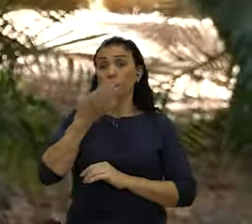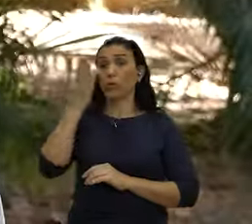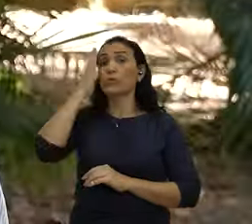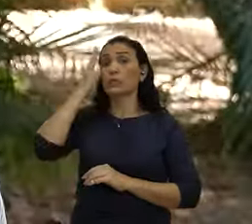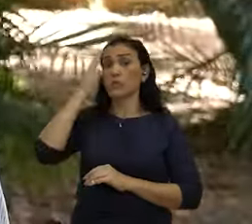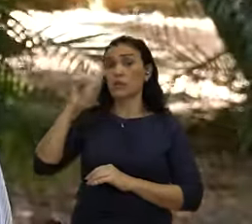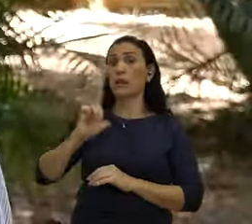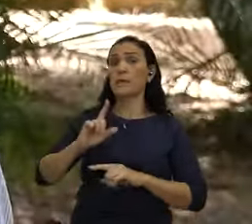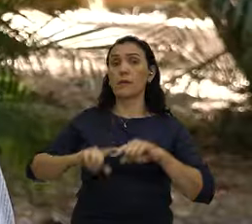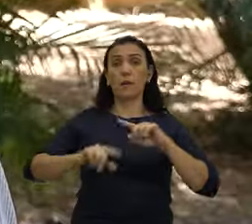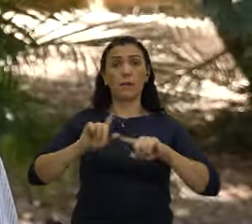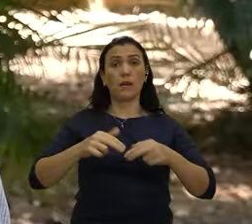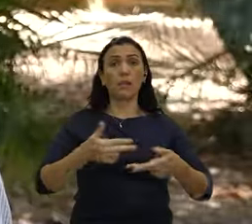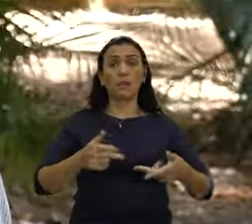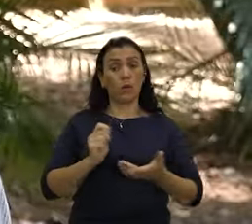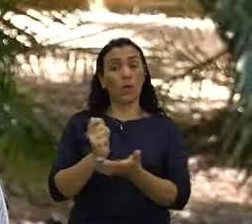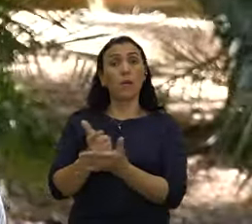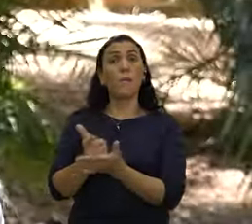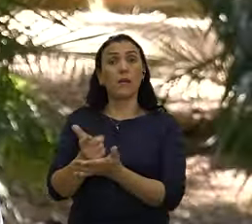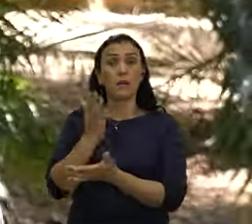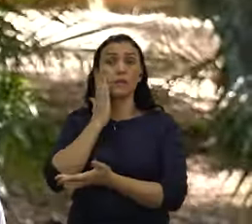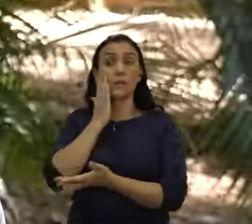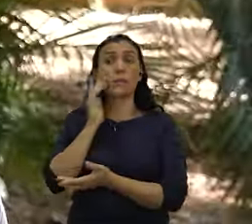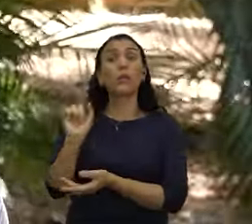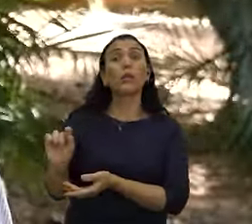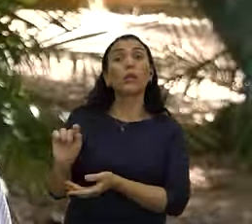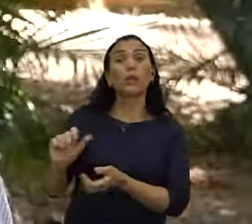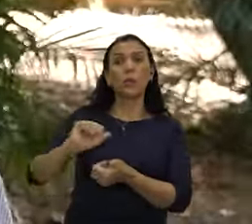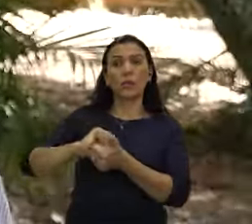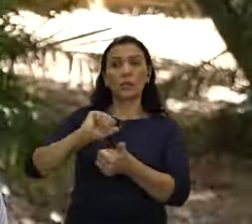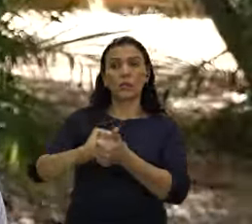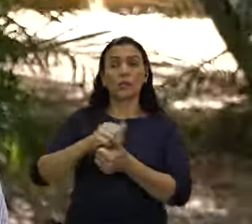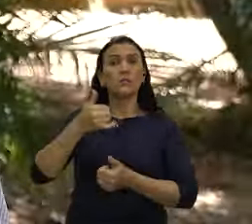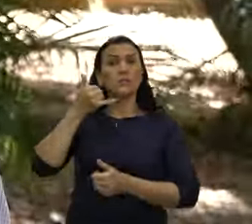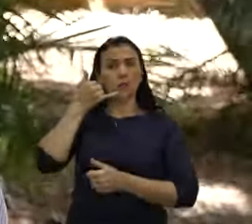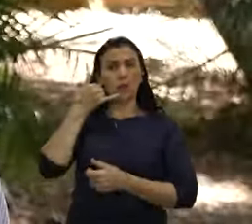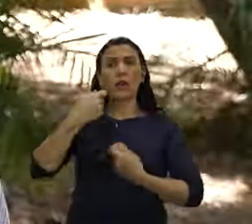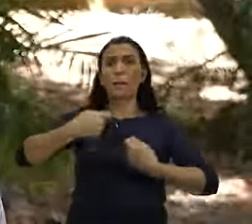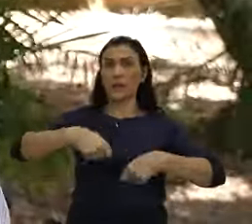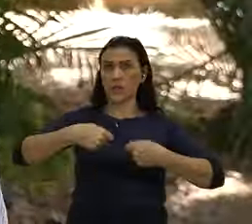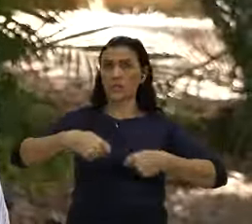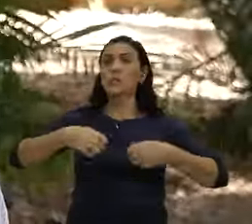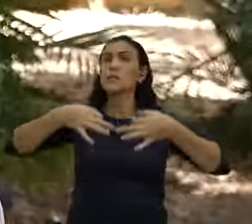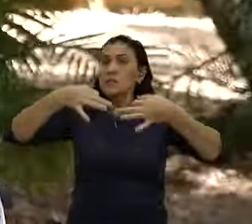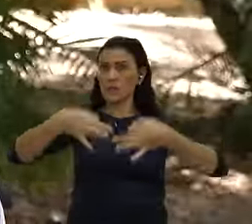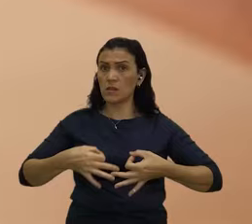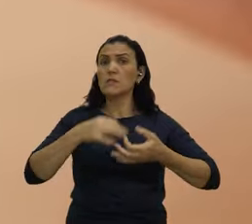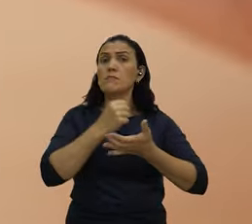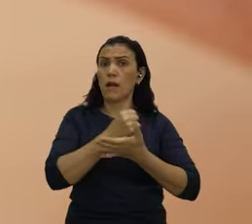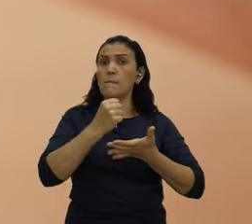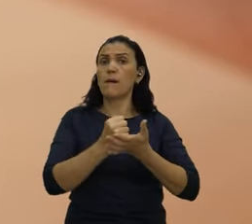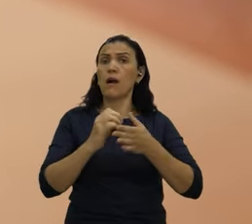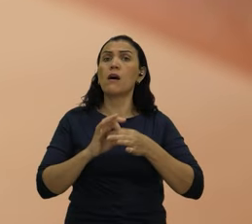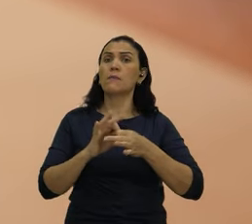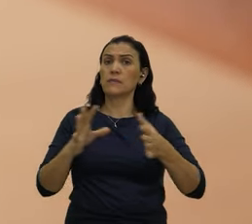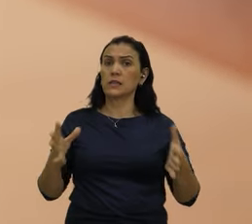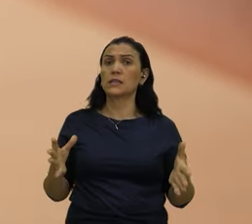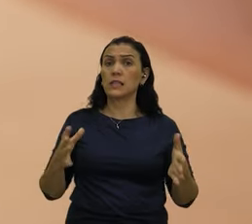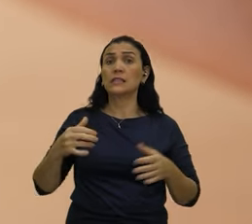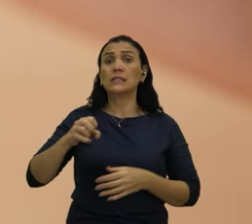a gente saber que material a gente está comprando. Então esses celulares, eles têm que ser regulamentados sim, caso o